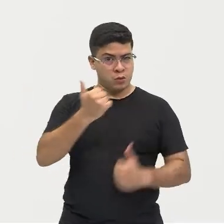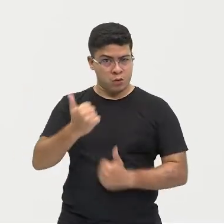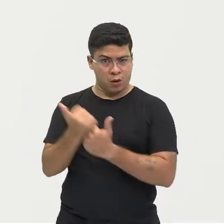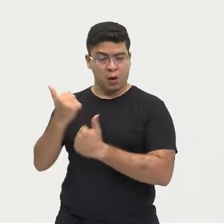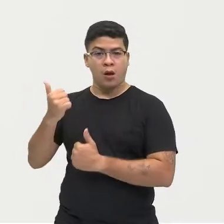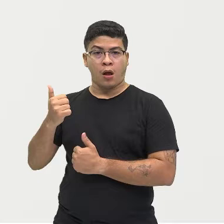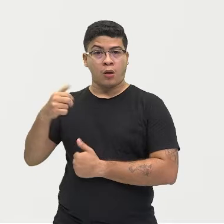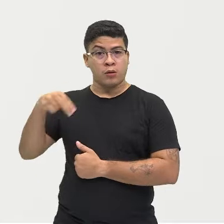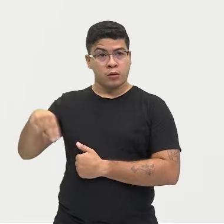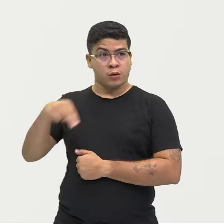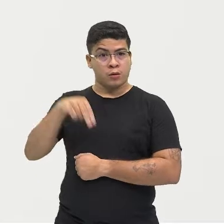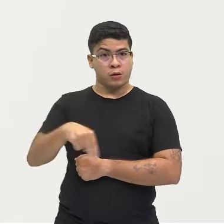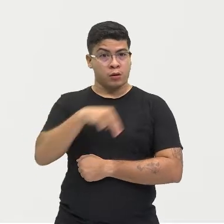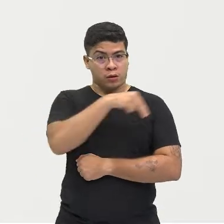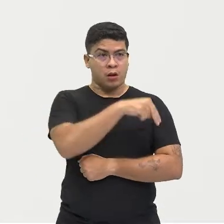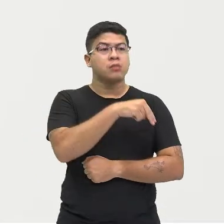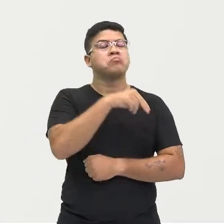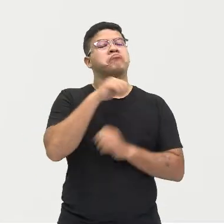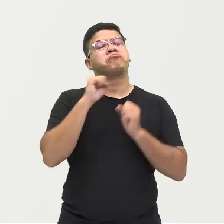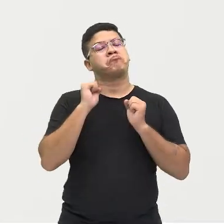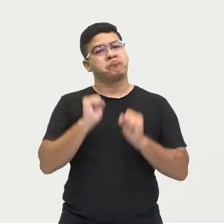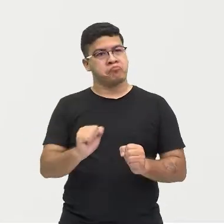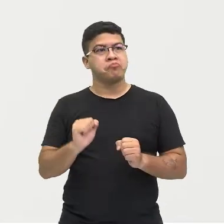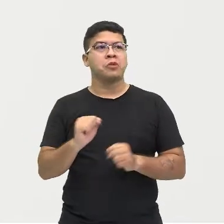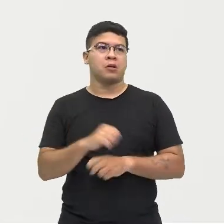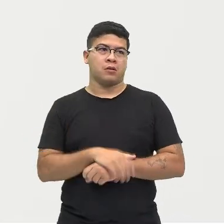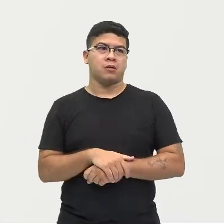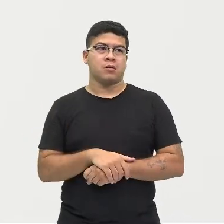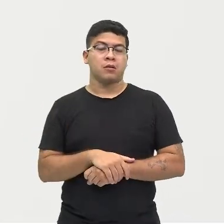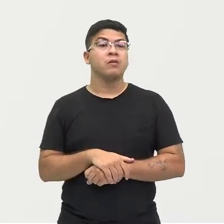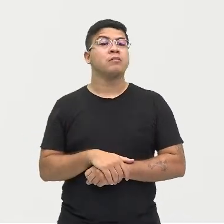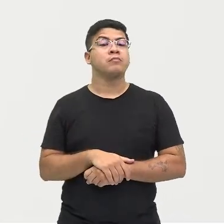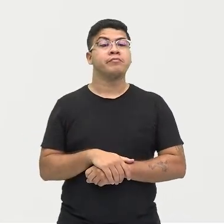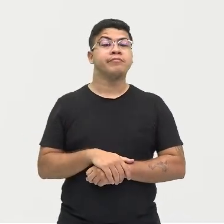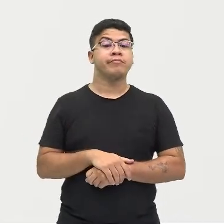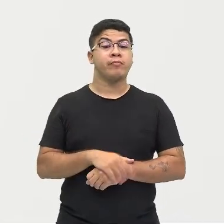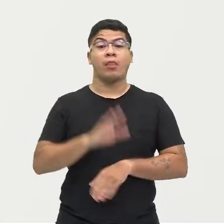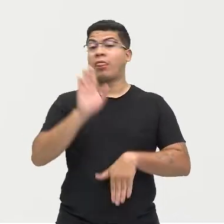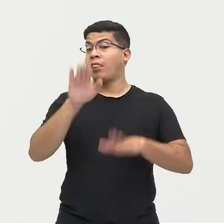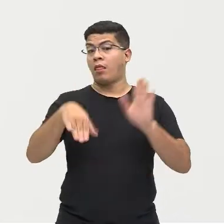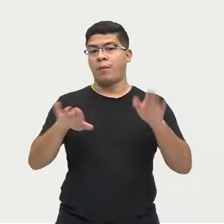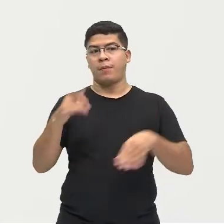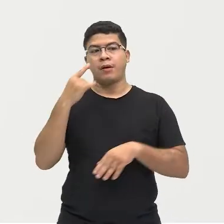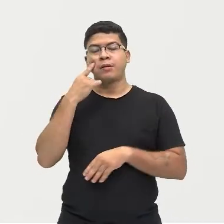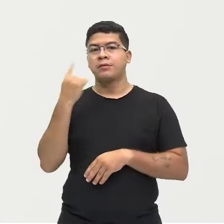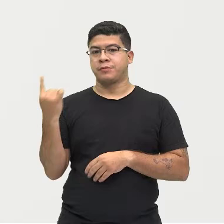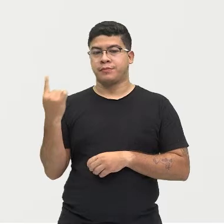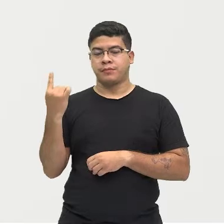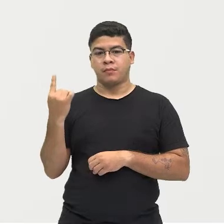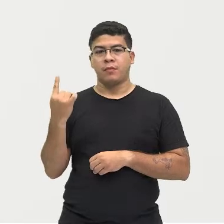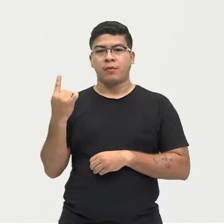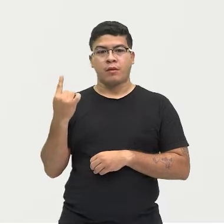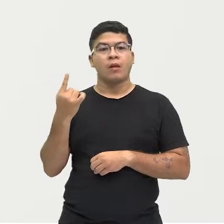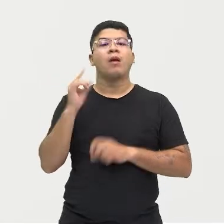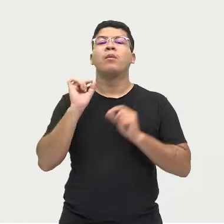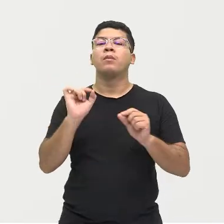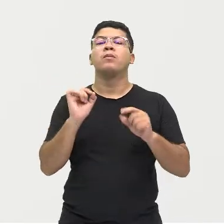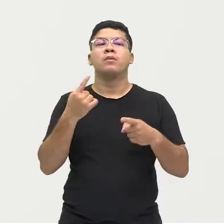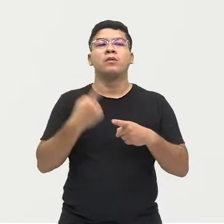classificadas em aminas primárias, secundárias ou terciárias. Isso vai